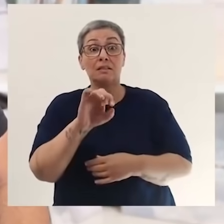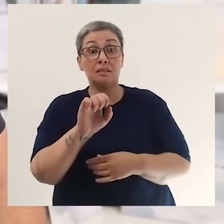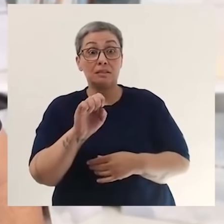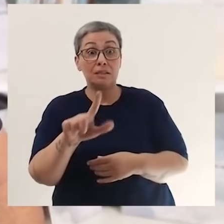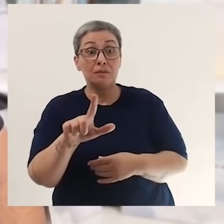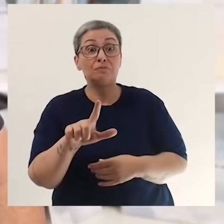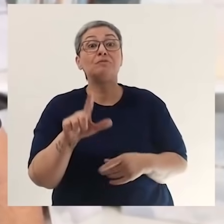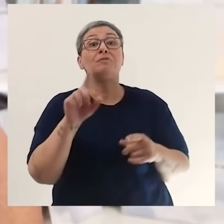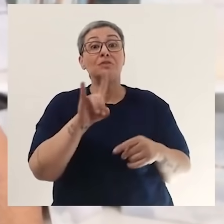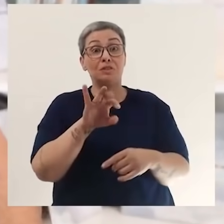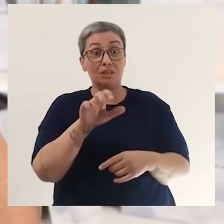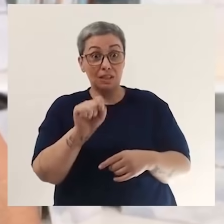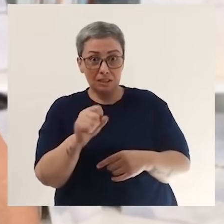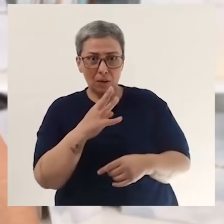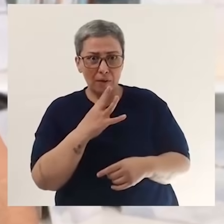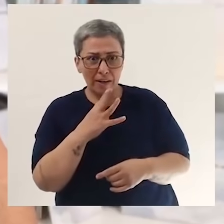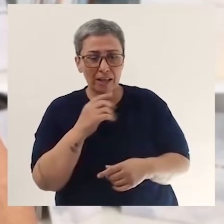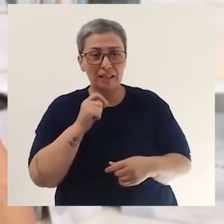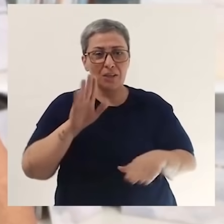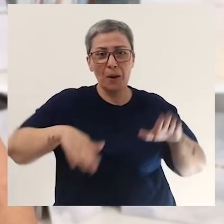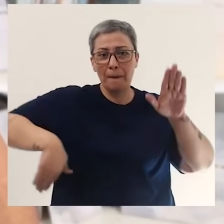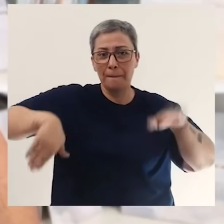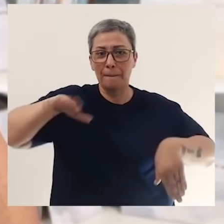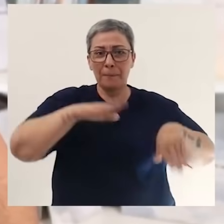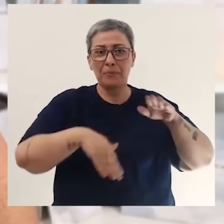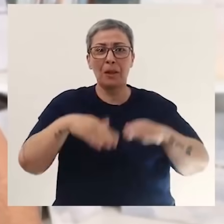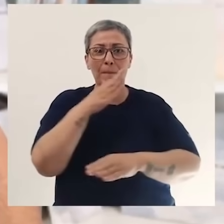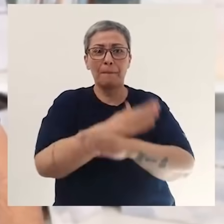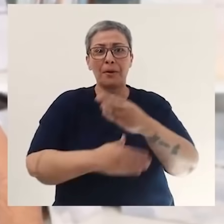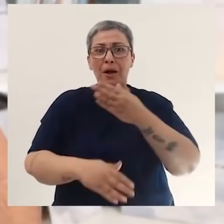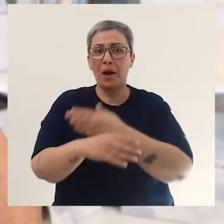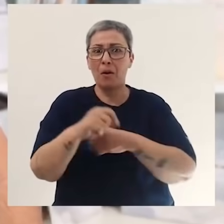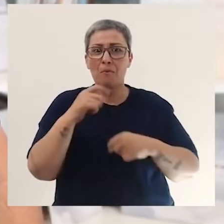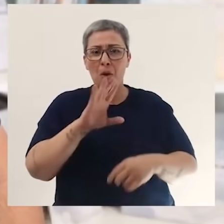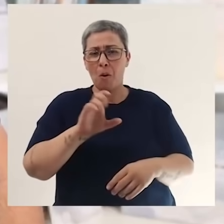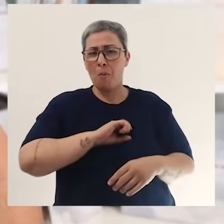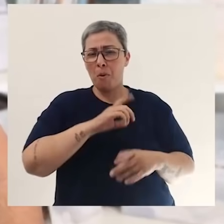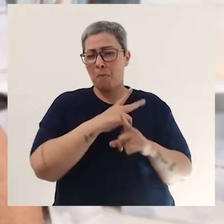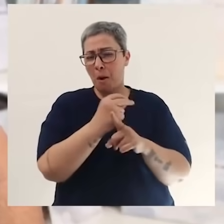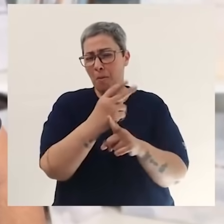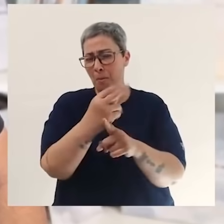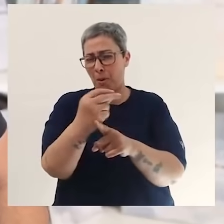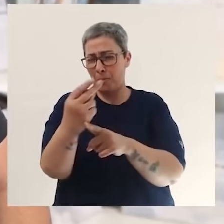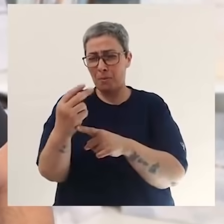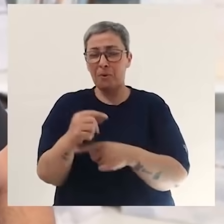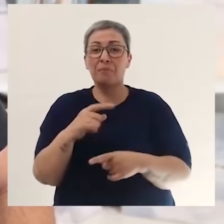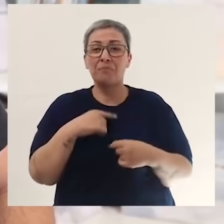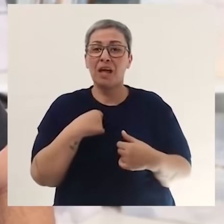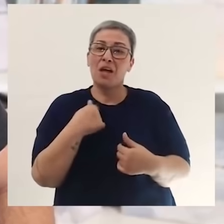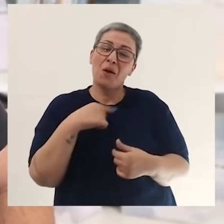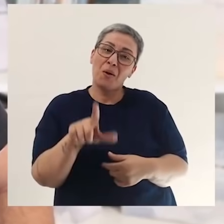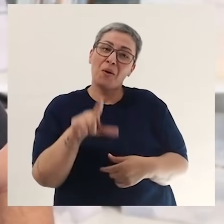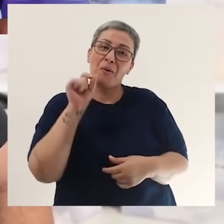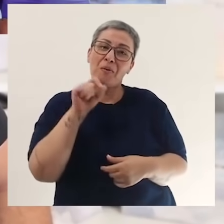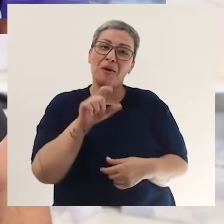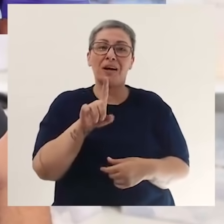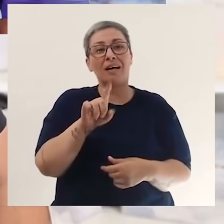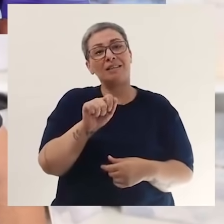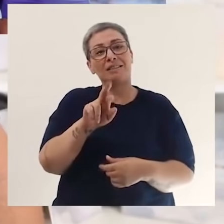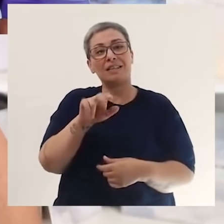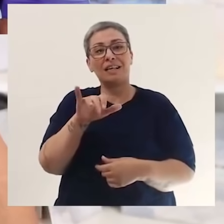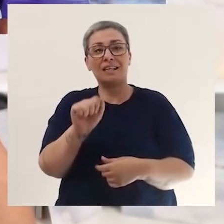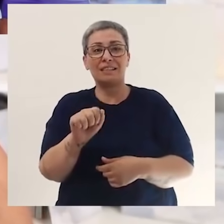ouviram falar? Nadador paralímpico multicampeão. Mas eu prefiro Adria